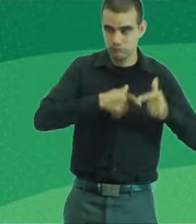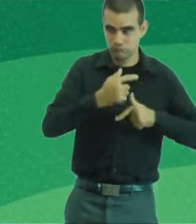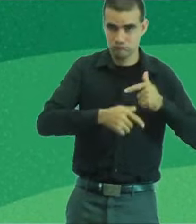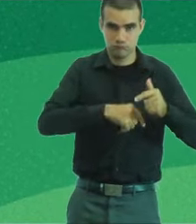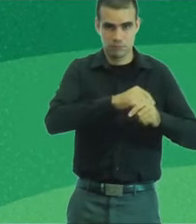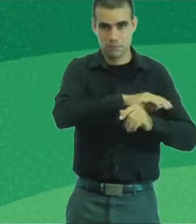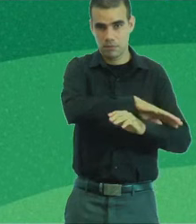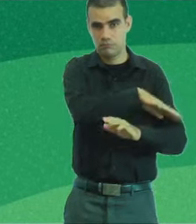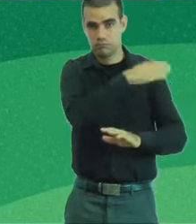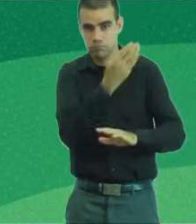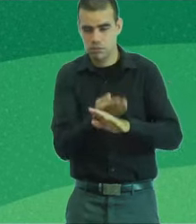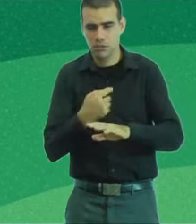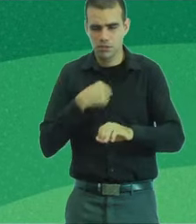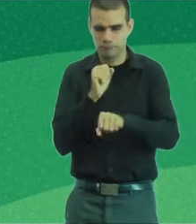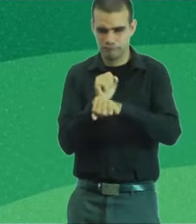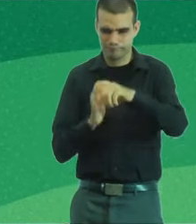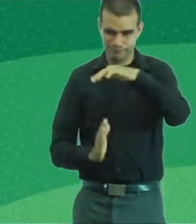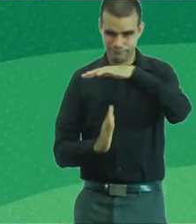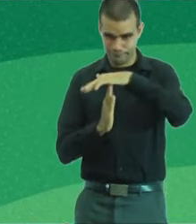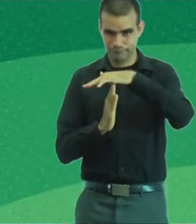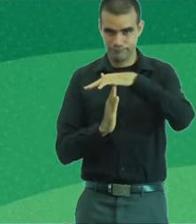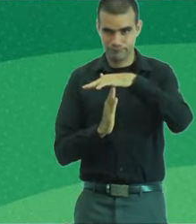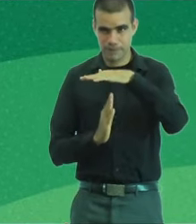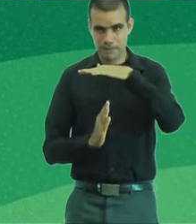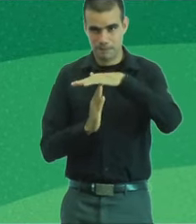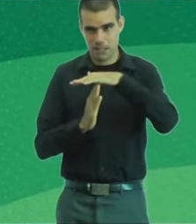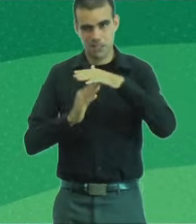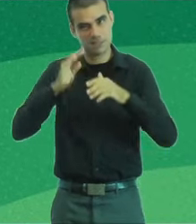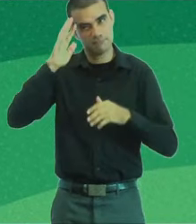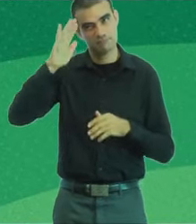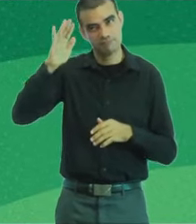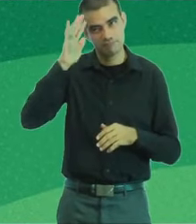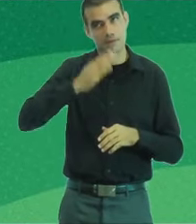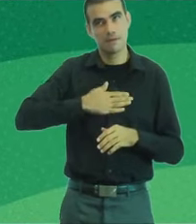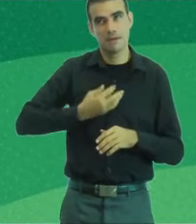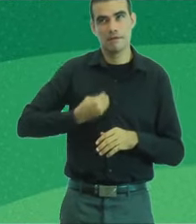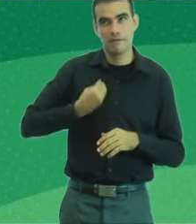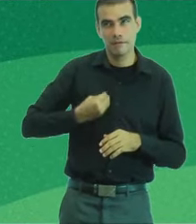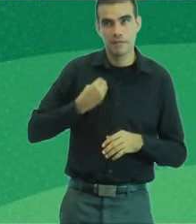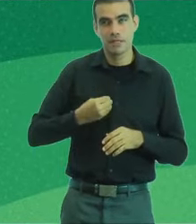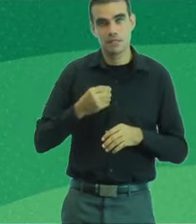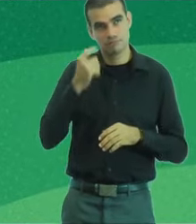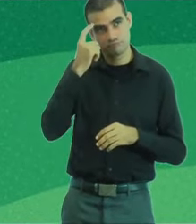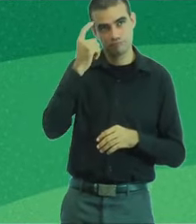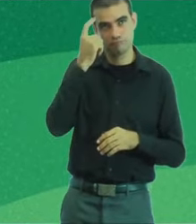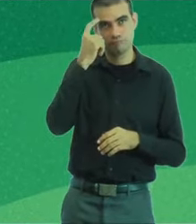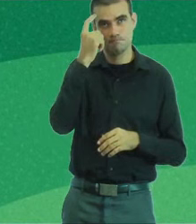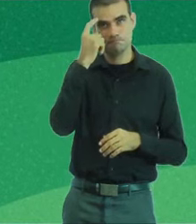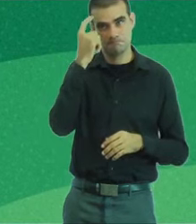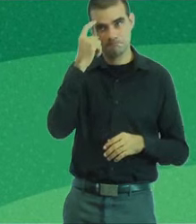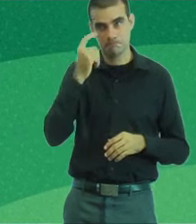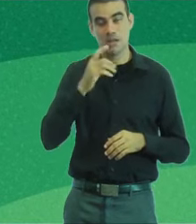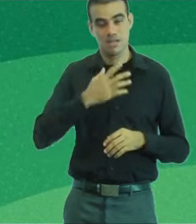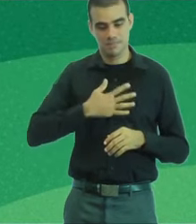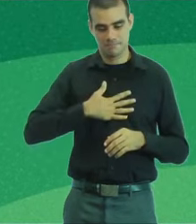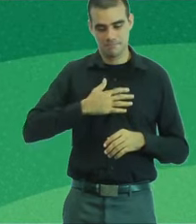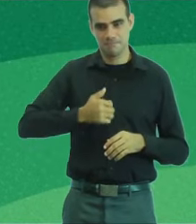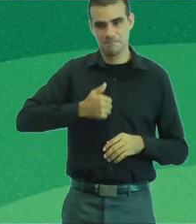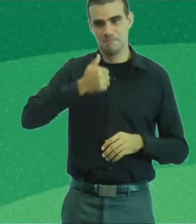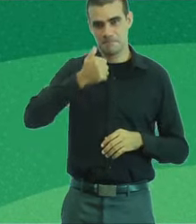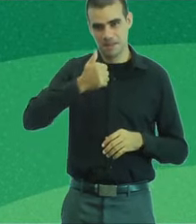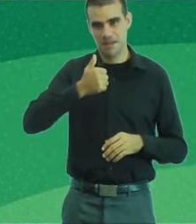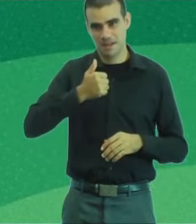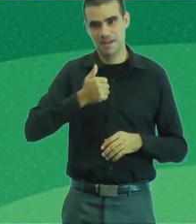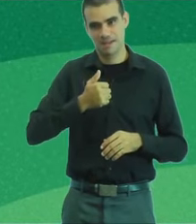Tenta dar uma parada assim uma pausada pensar um pouco na vida e na terapia faz bem